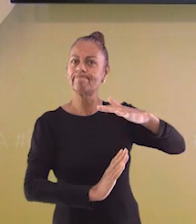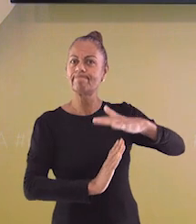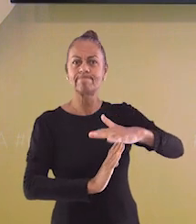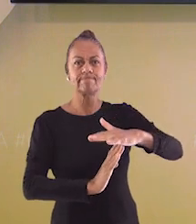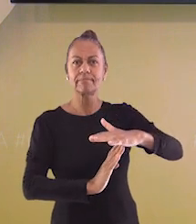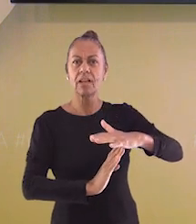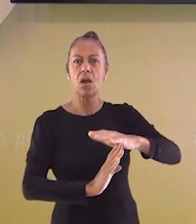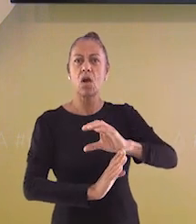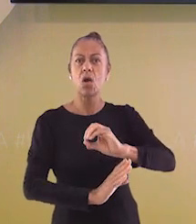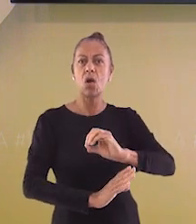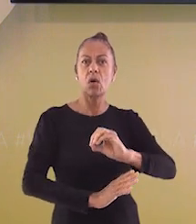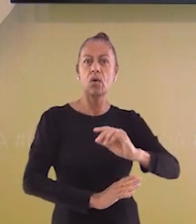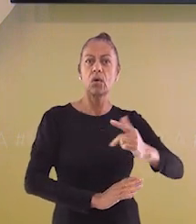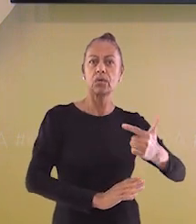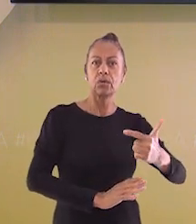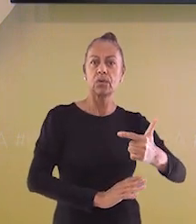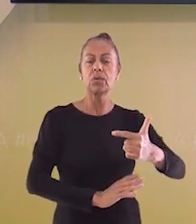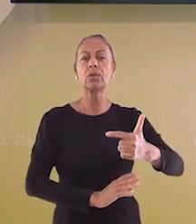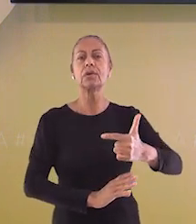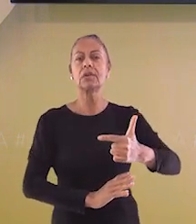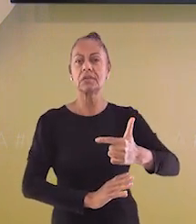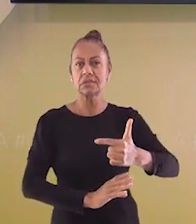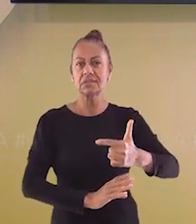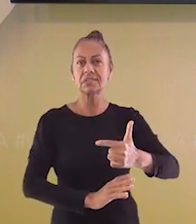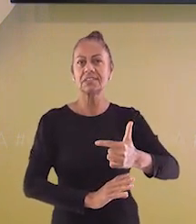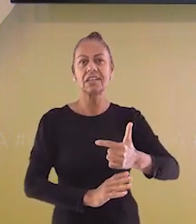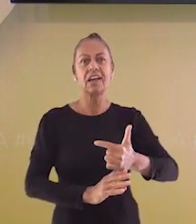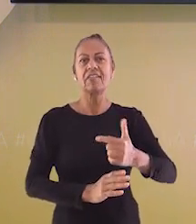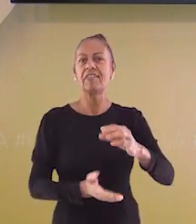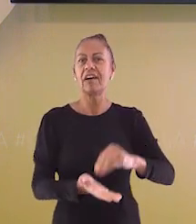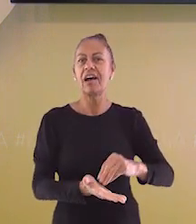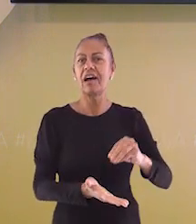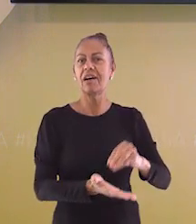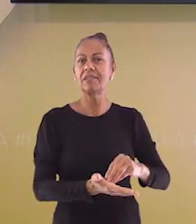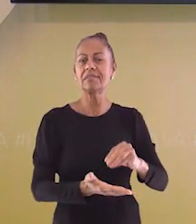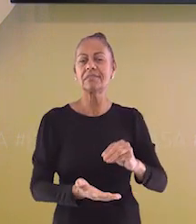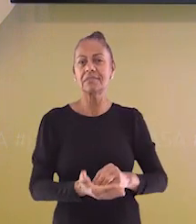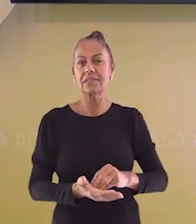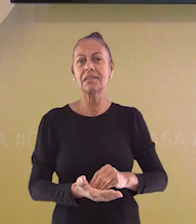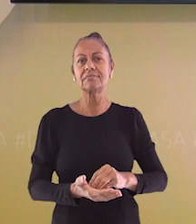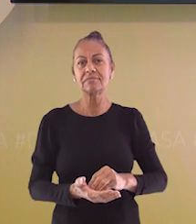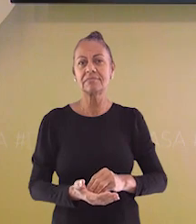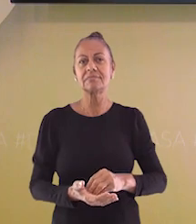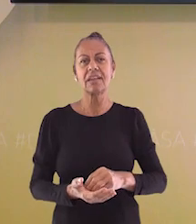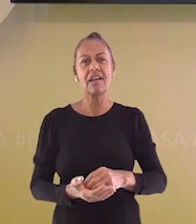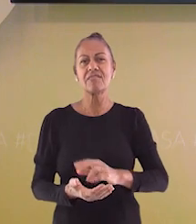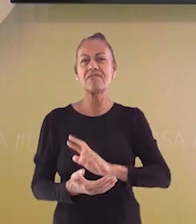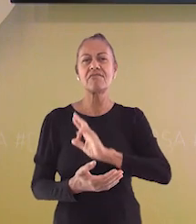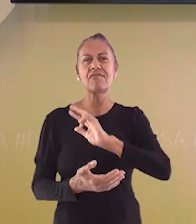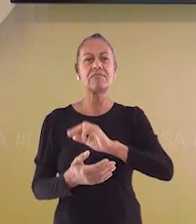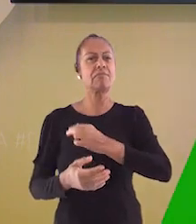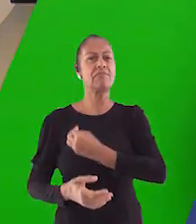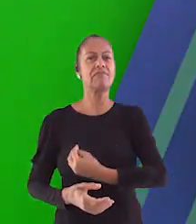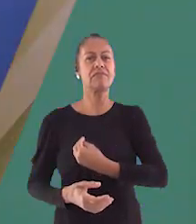morrer, você não tem mais oxigênio, e aí a gente já sabe, morre alga, morre peixe, vira um rio sem vida, infelizmente.